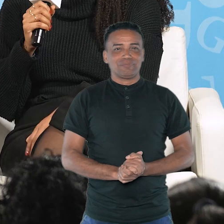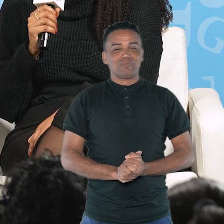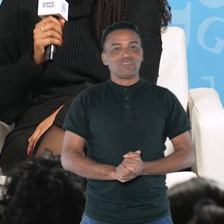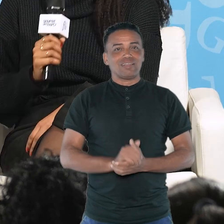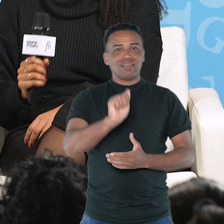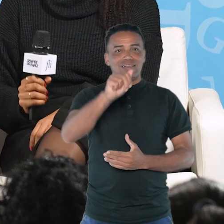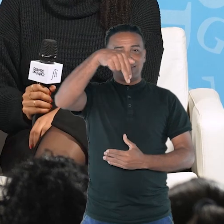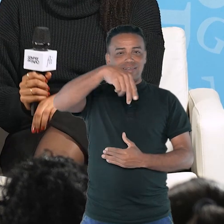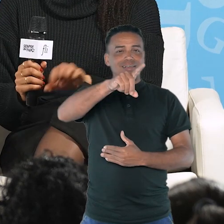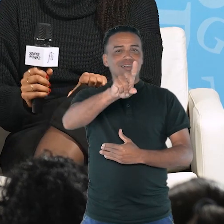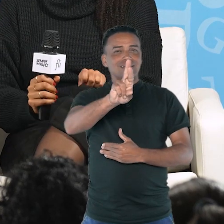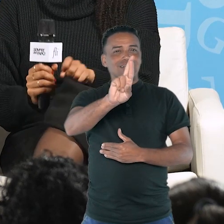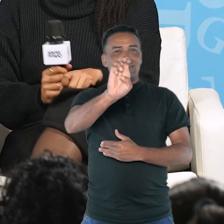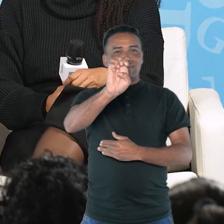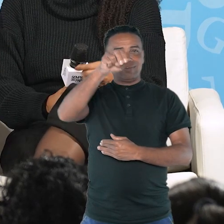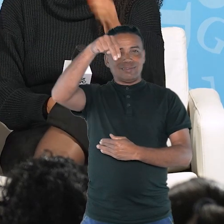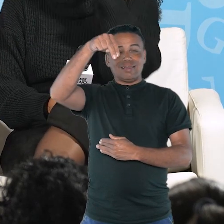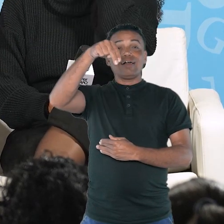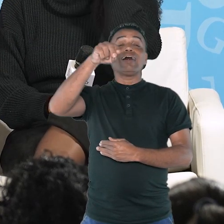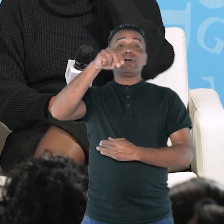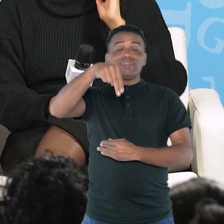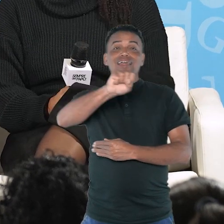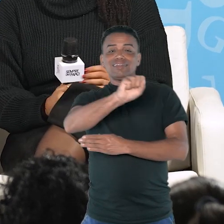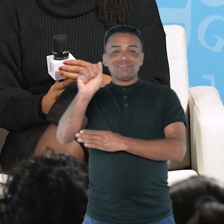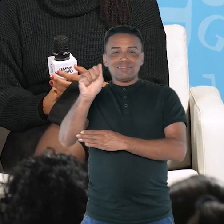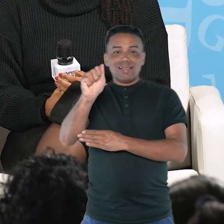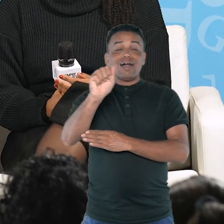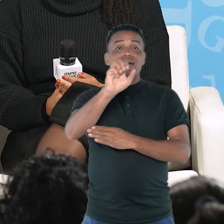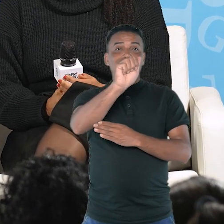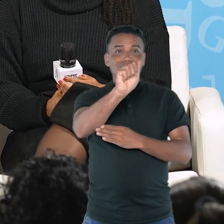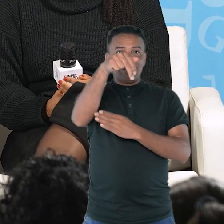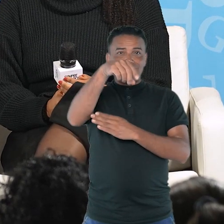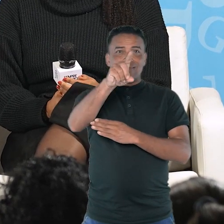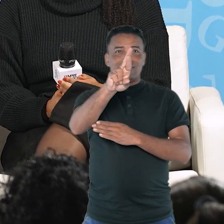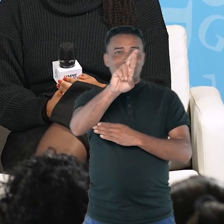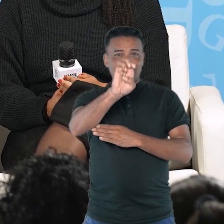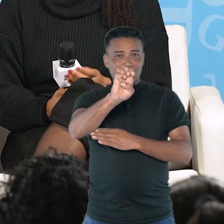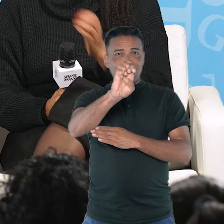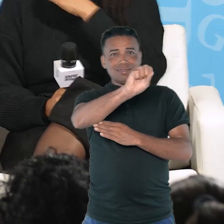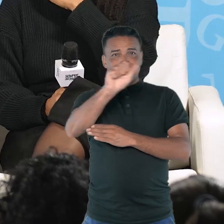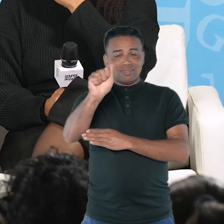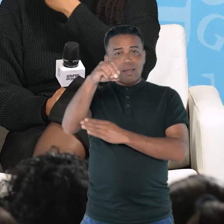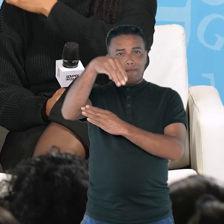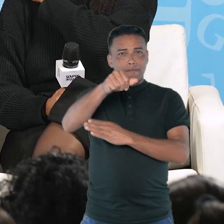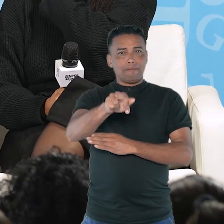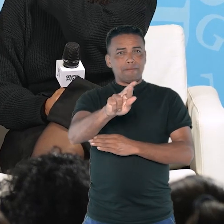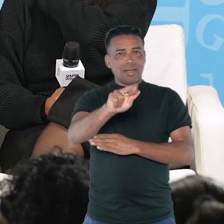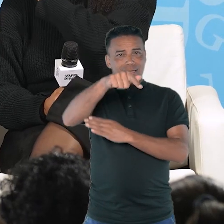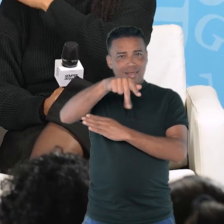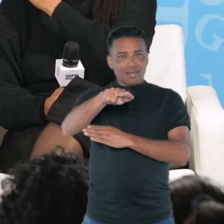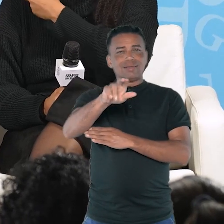Andressa Marques, nossa vizinha, aqui bem de pertinho, né, de Brasília. Andressa Marques é